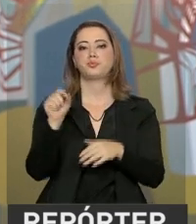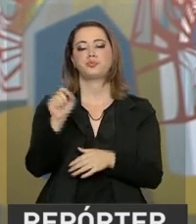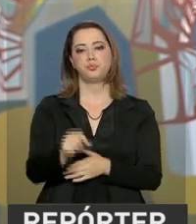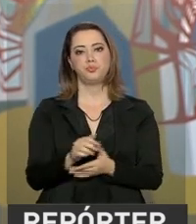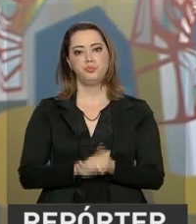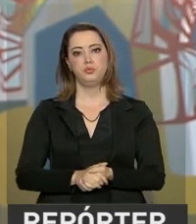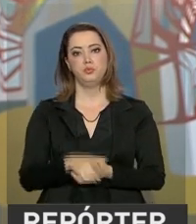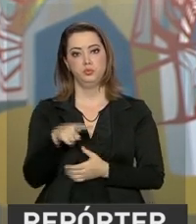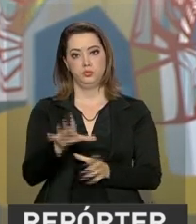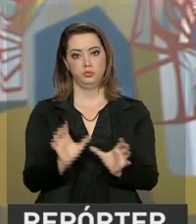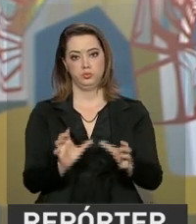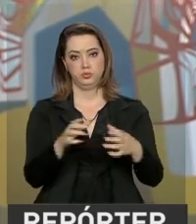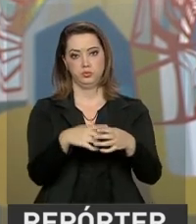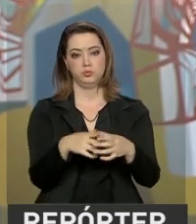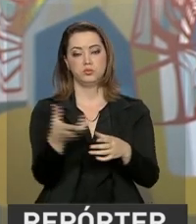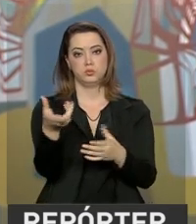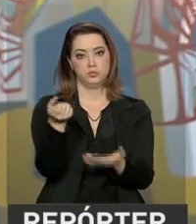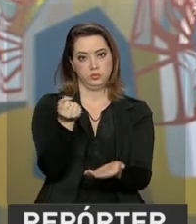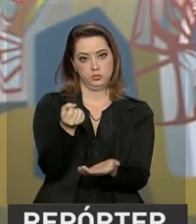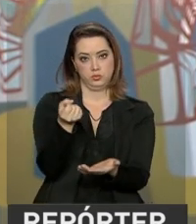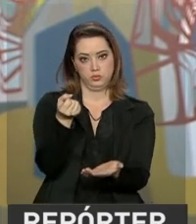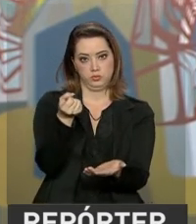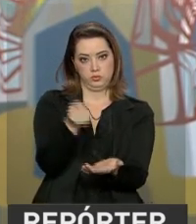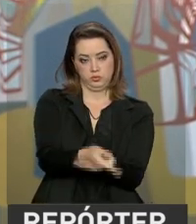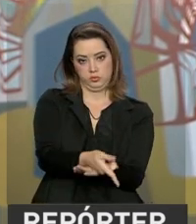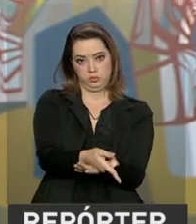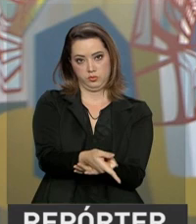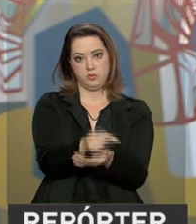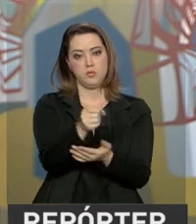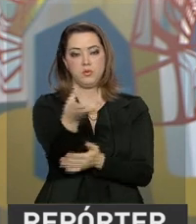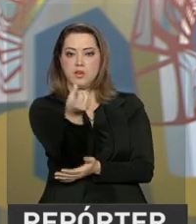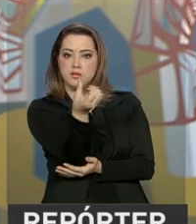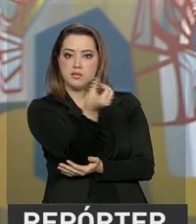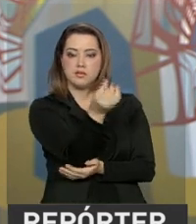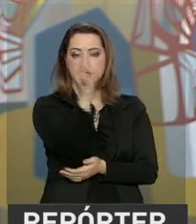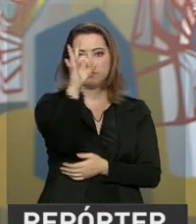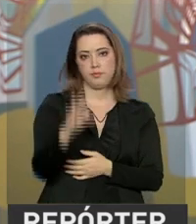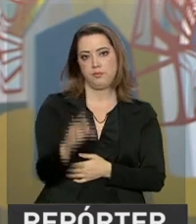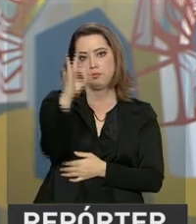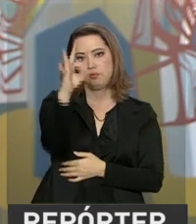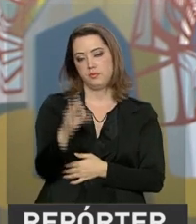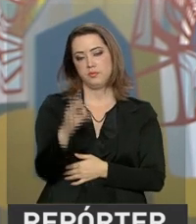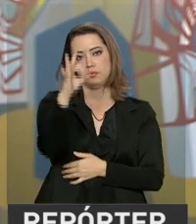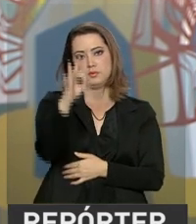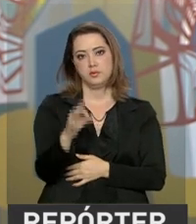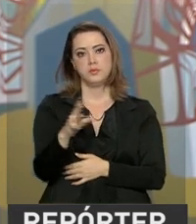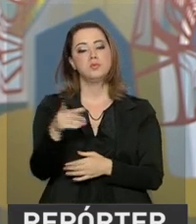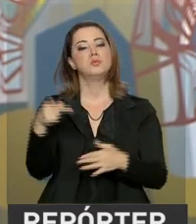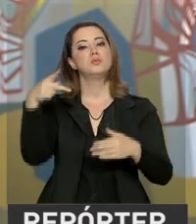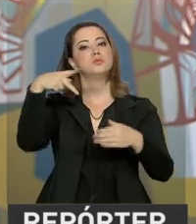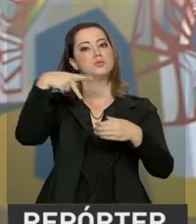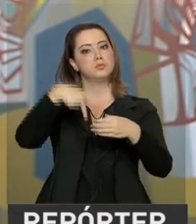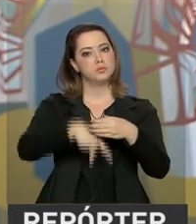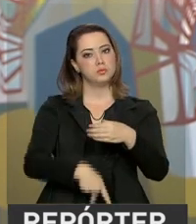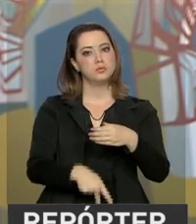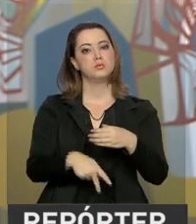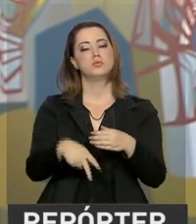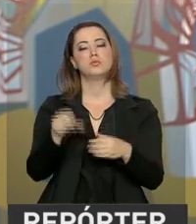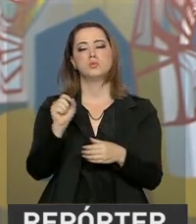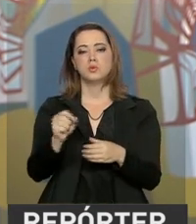Brasil essa companhia vai adquirir os 66% da participação que a Petrobras tem nesse Campo